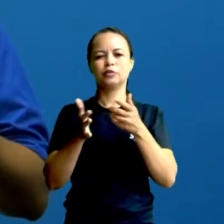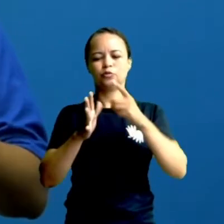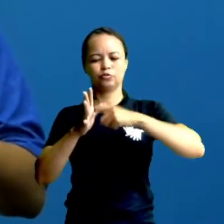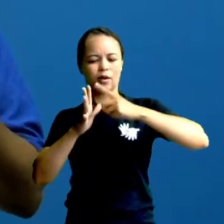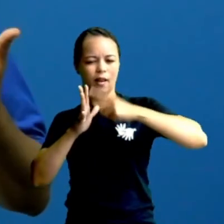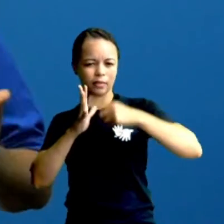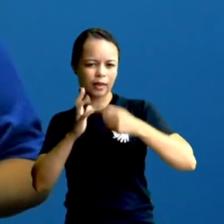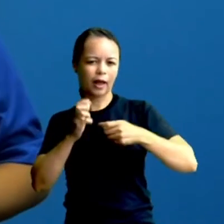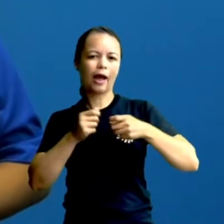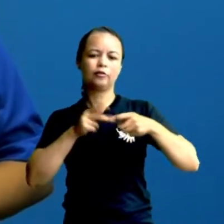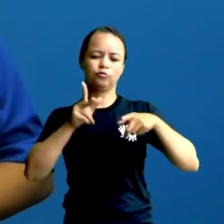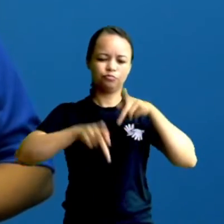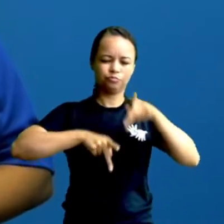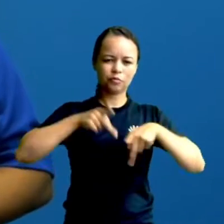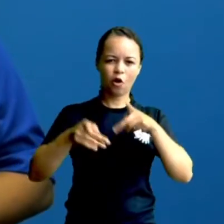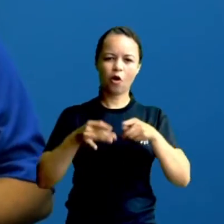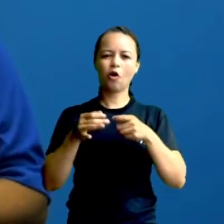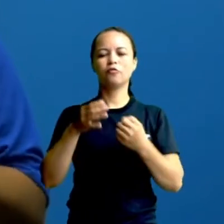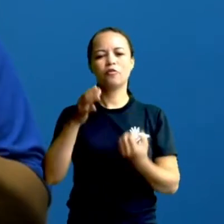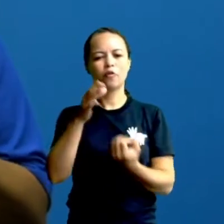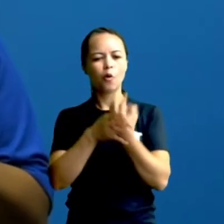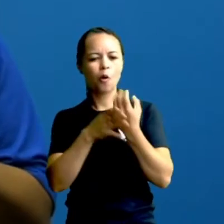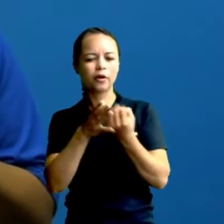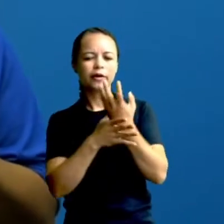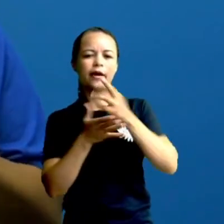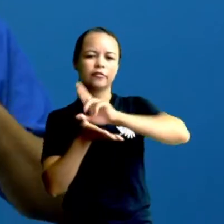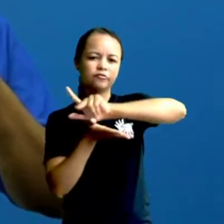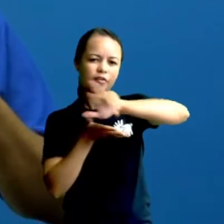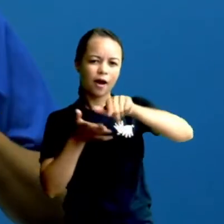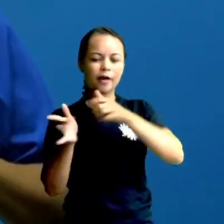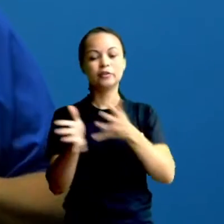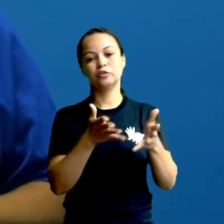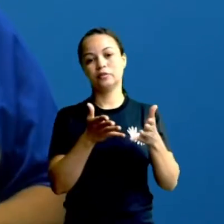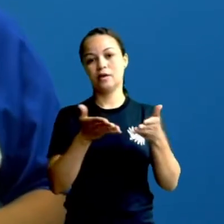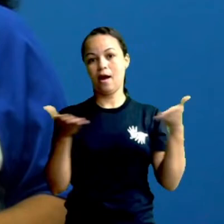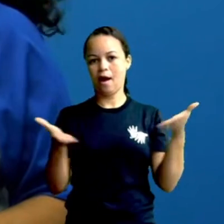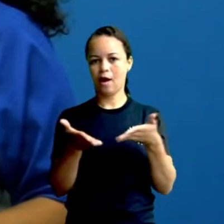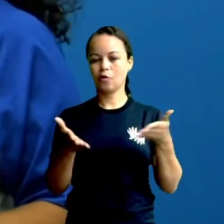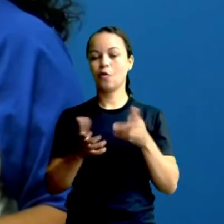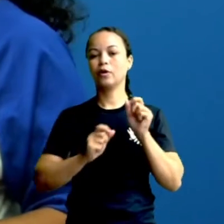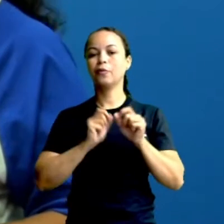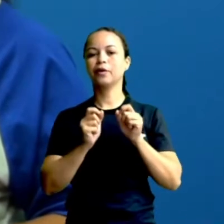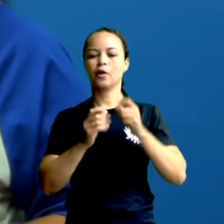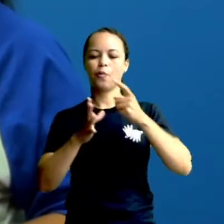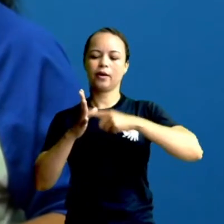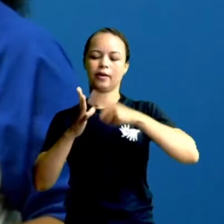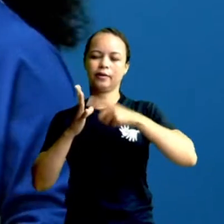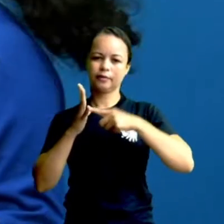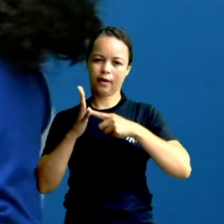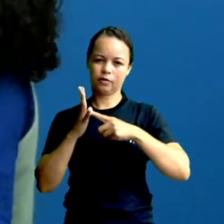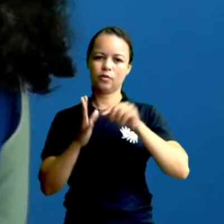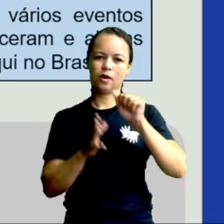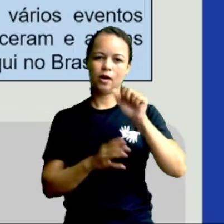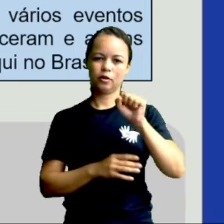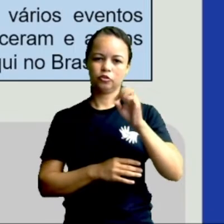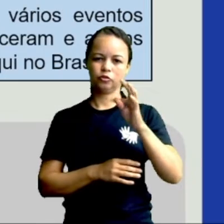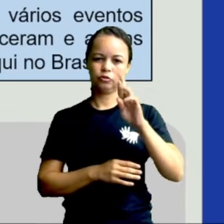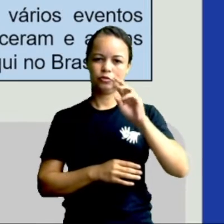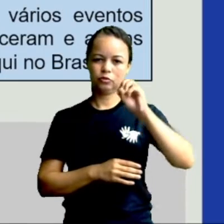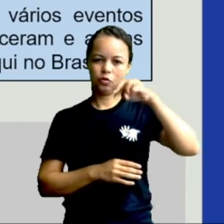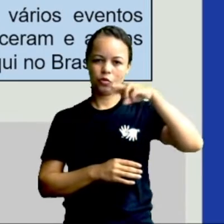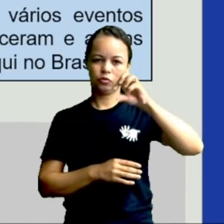longo do tempo, quantos calendários foram criados? E agora nós vamos ver o calendário astronômico. Ó, vamos